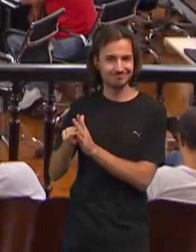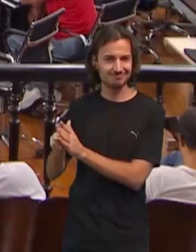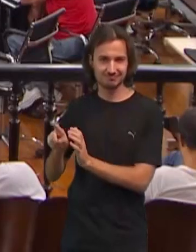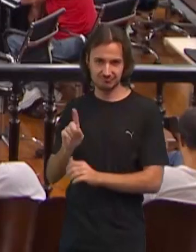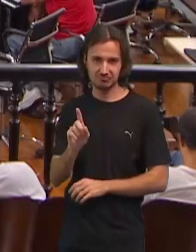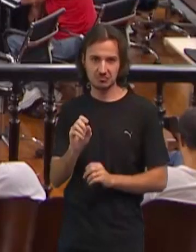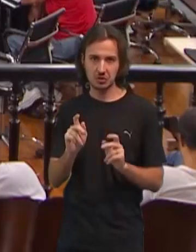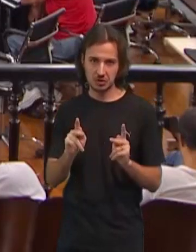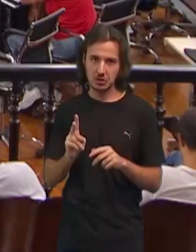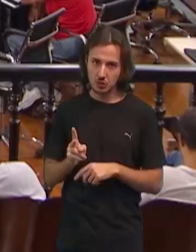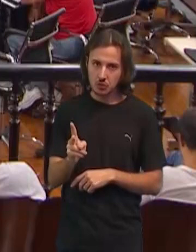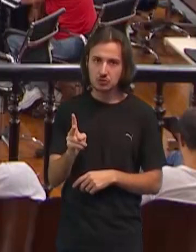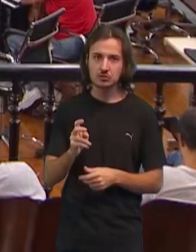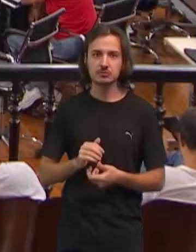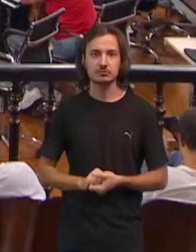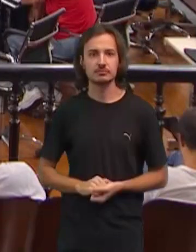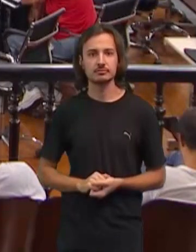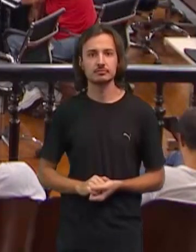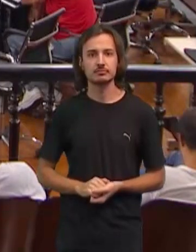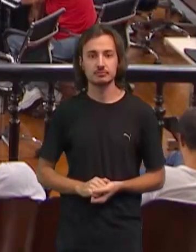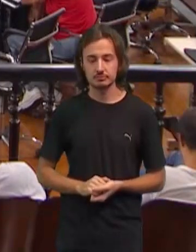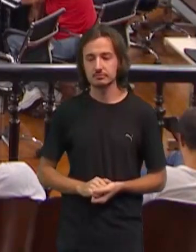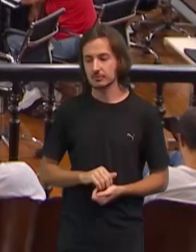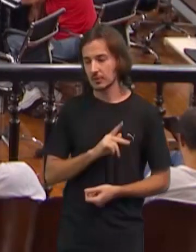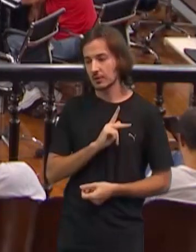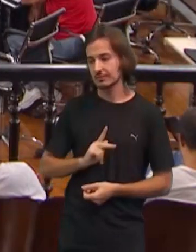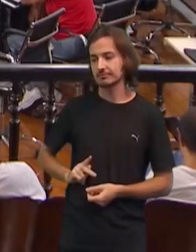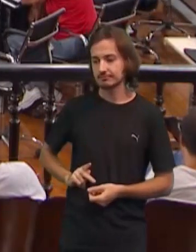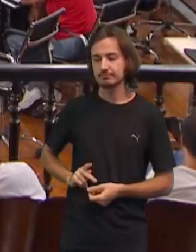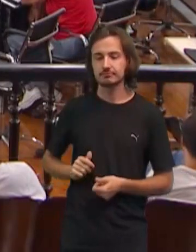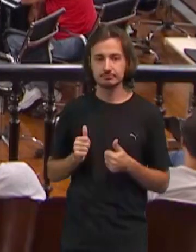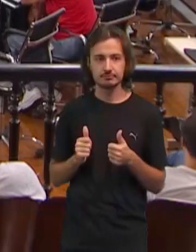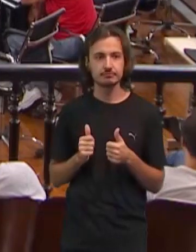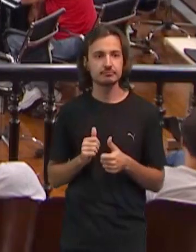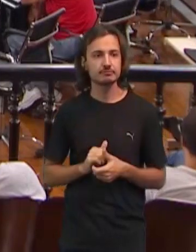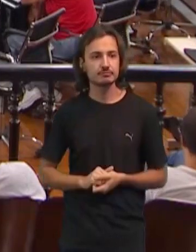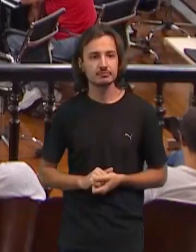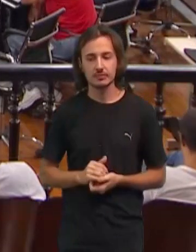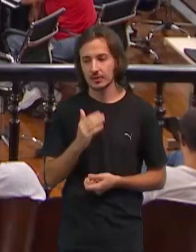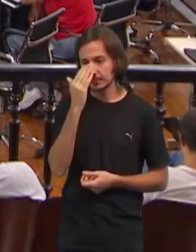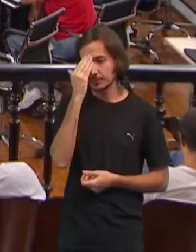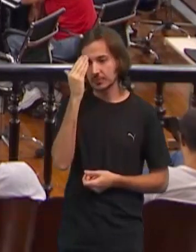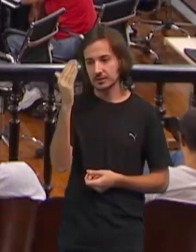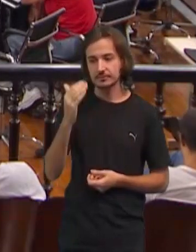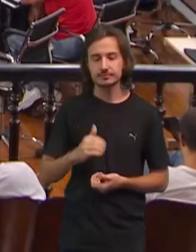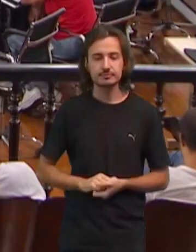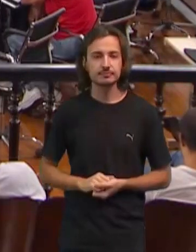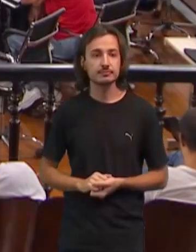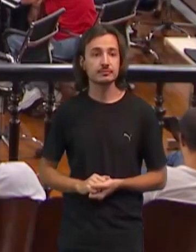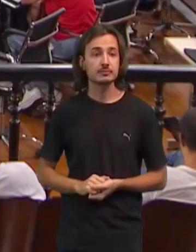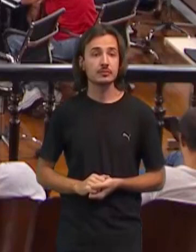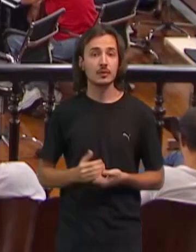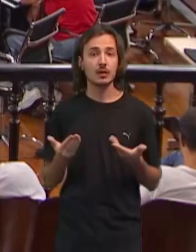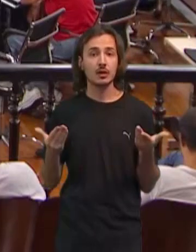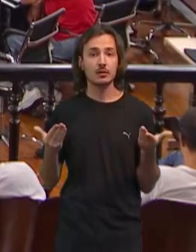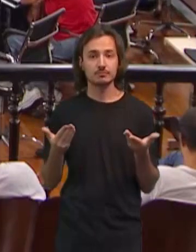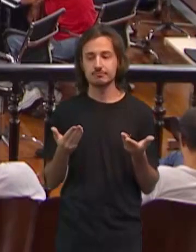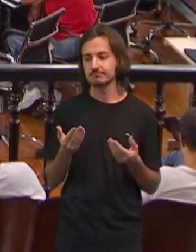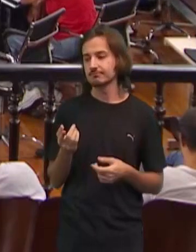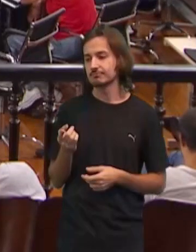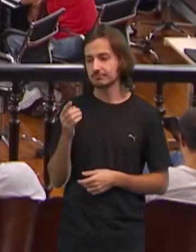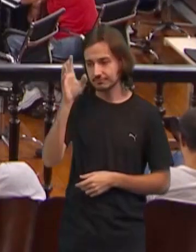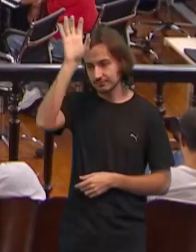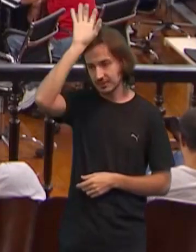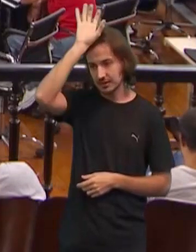vereador Wagner. Senhor presidente, era só mesmo para ouvir o colega vereador. Obrigado. Muito bem, vereador Wagner de Oliveira,